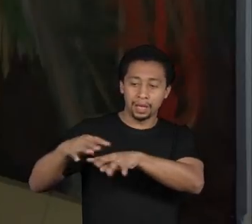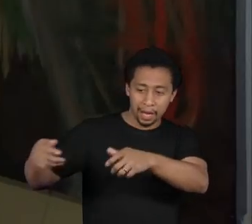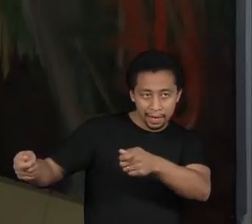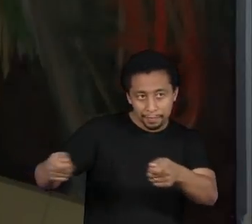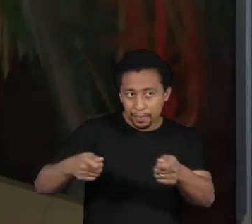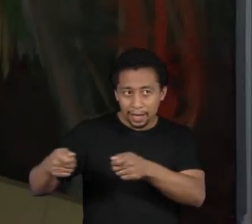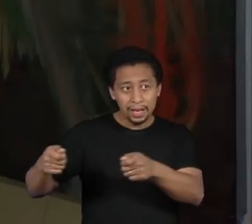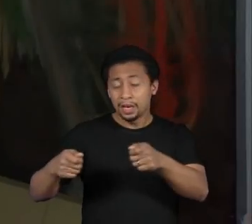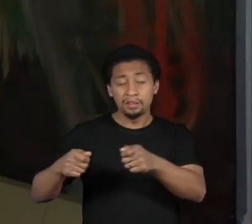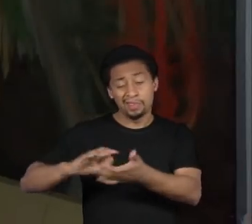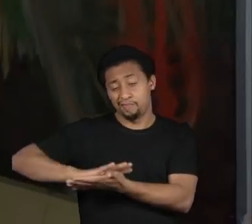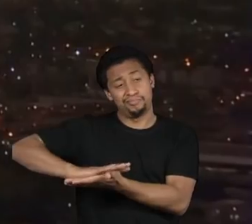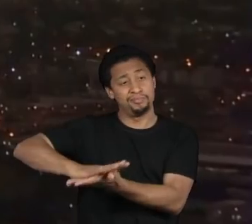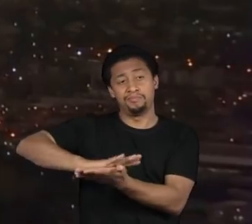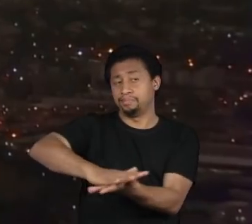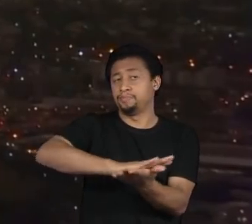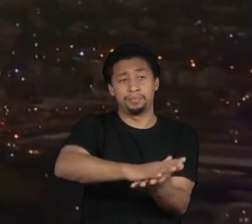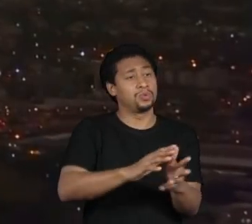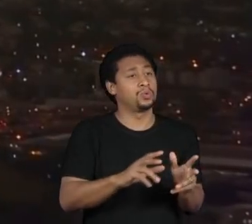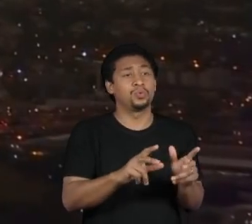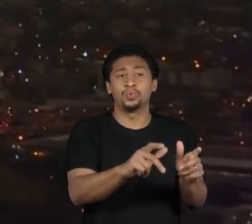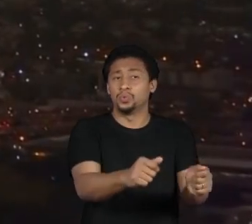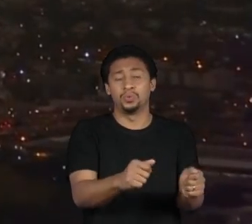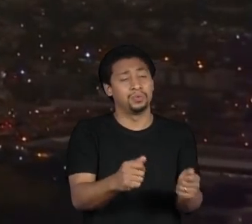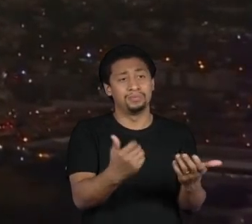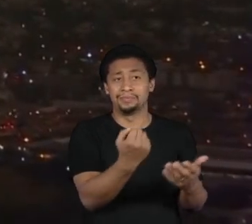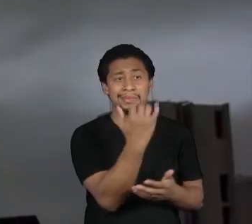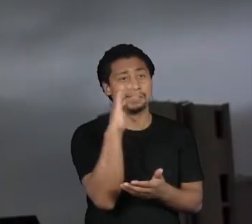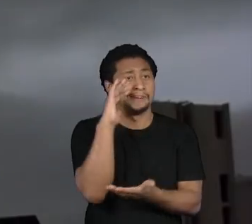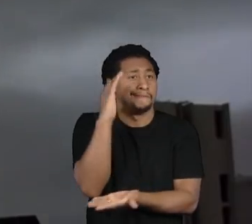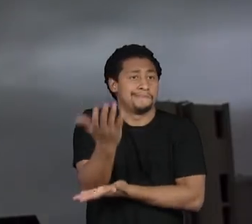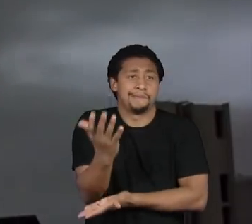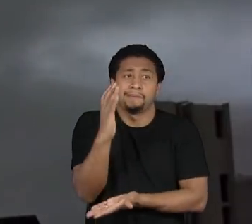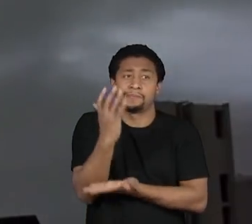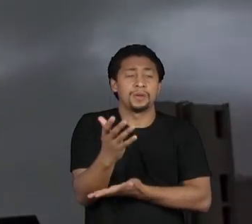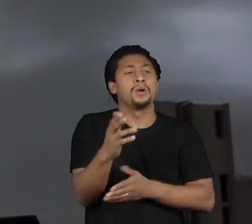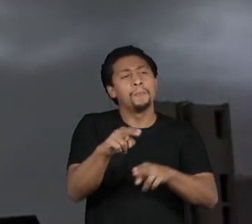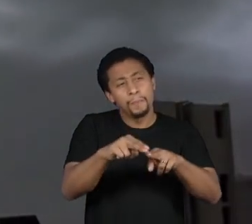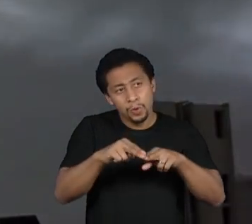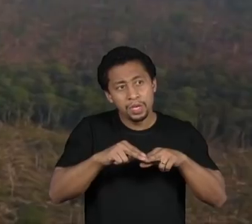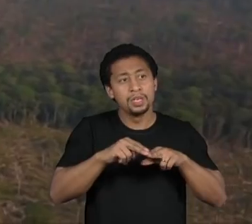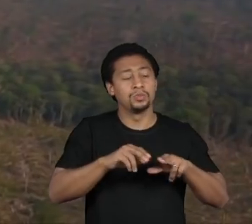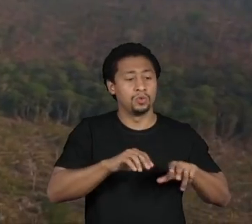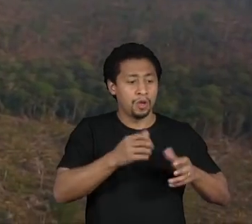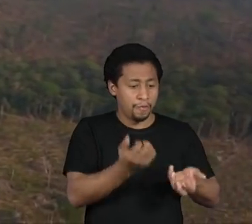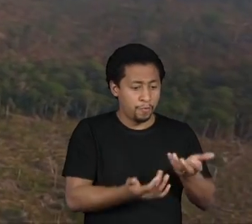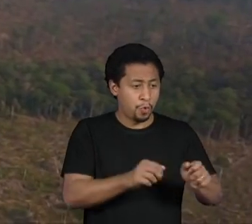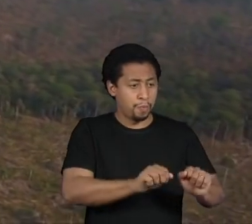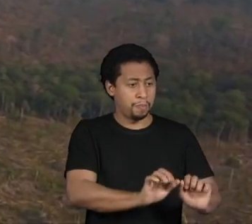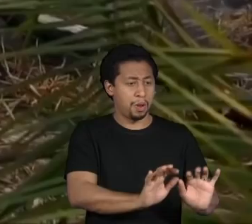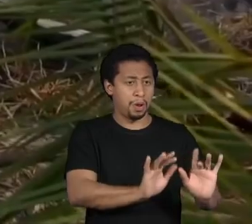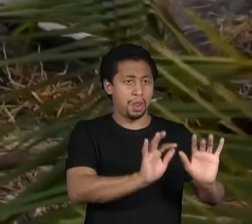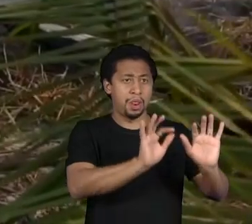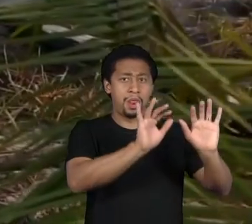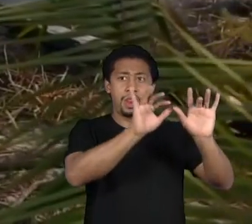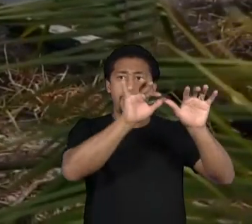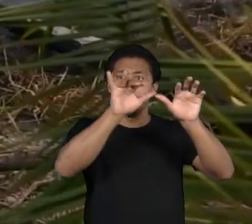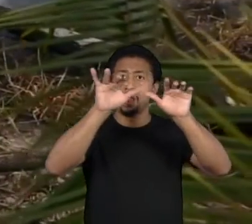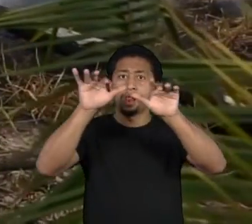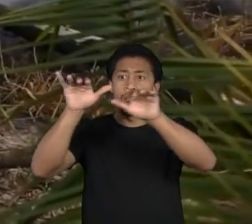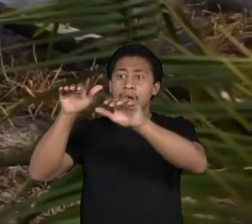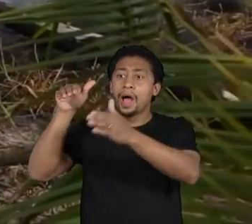causa disso, no ano passado, chegou a fumaça até a São Paulo. Vocês não proibiram os políticos, não impediram o